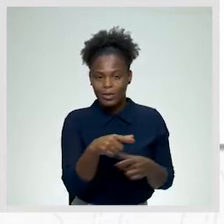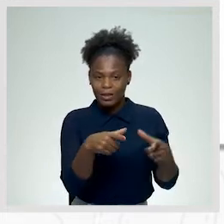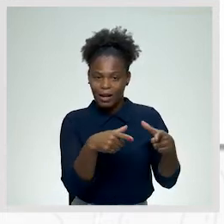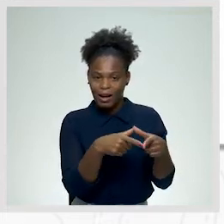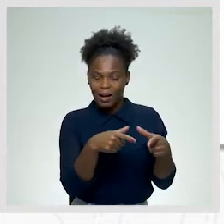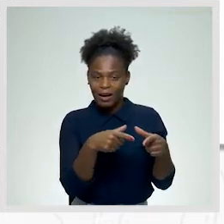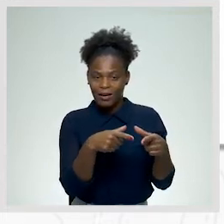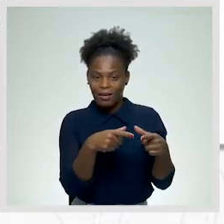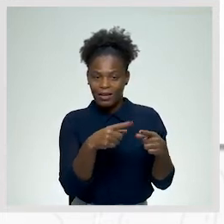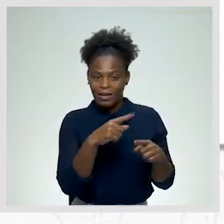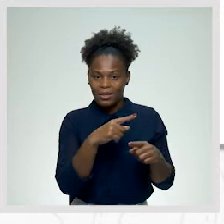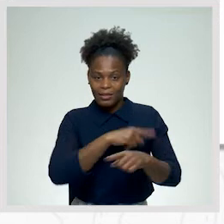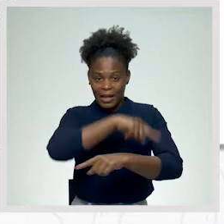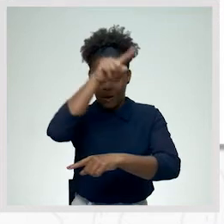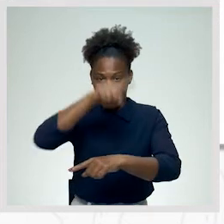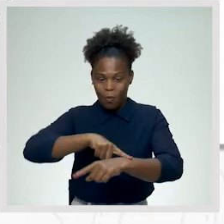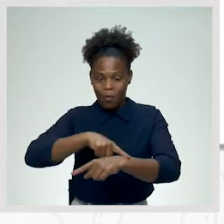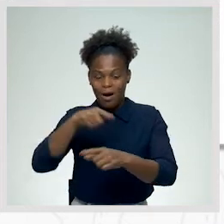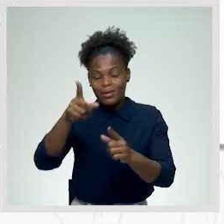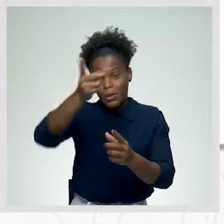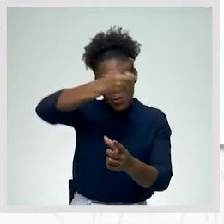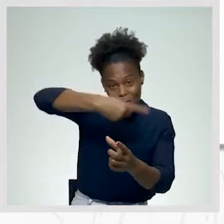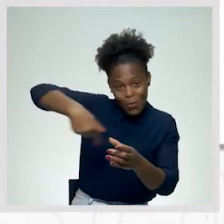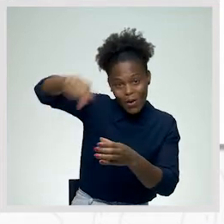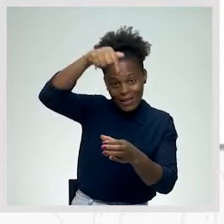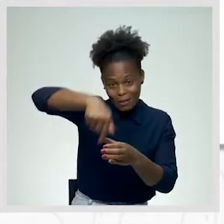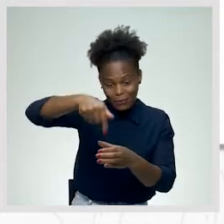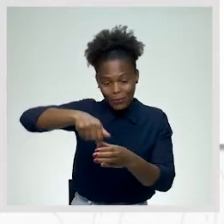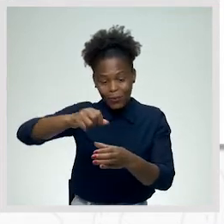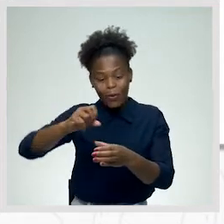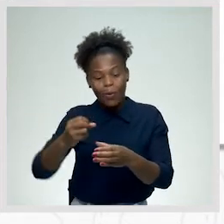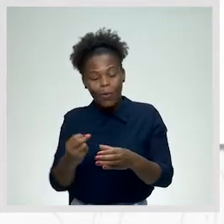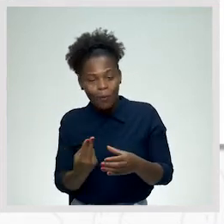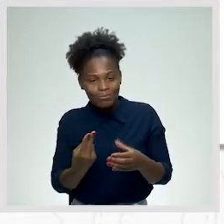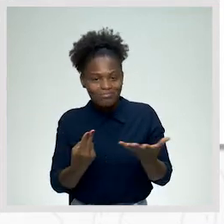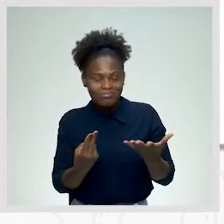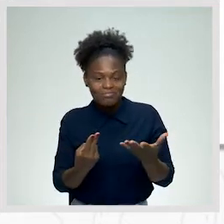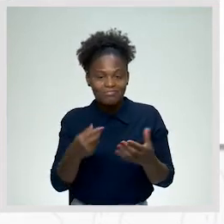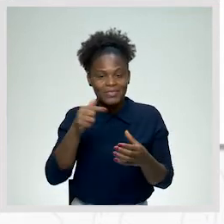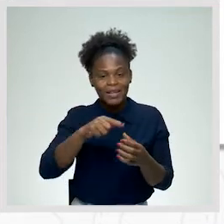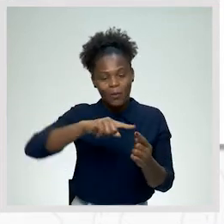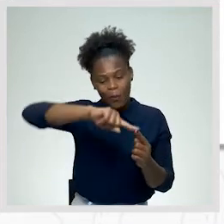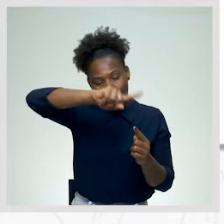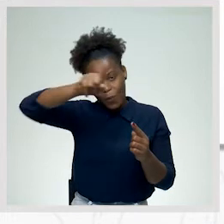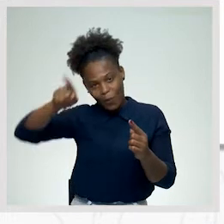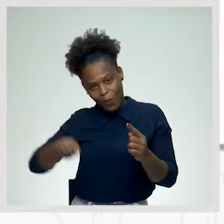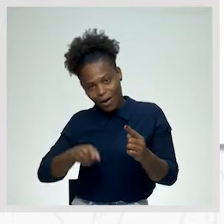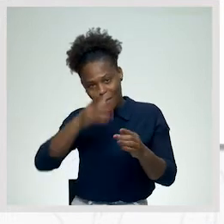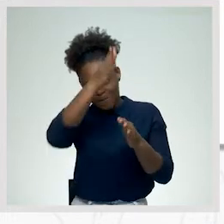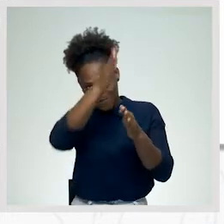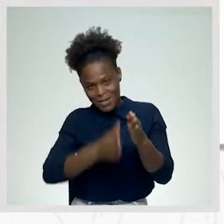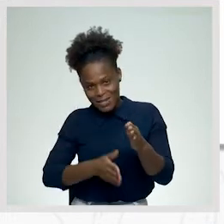está inscrito numa circunferência, ou mais concretamente, numa semicircunferência.